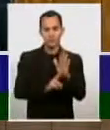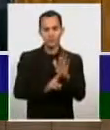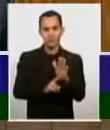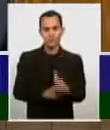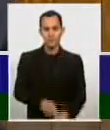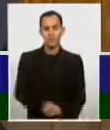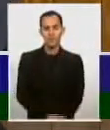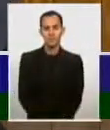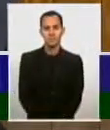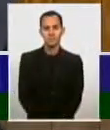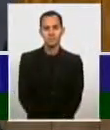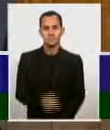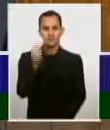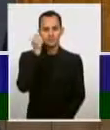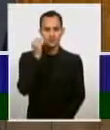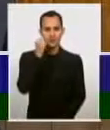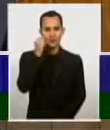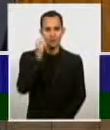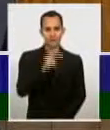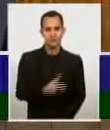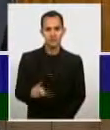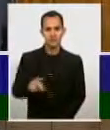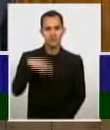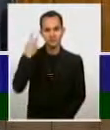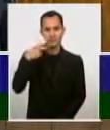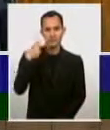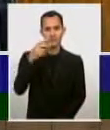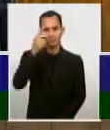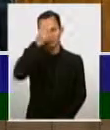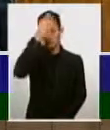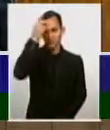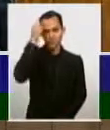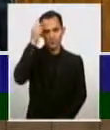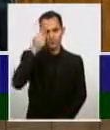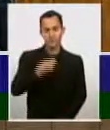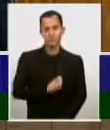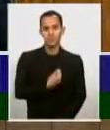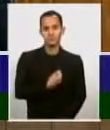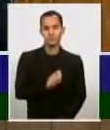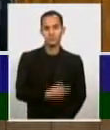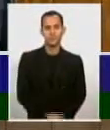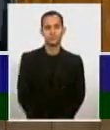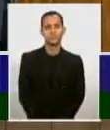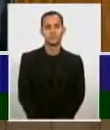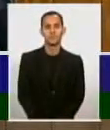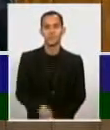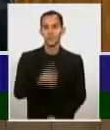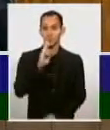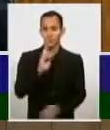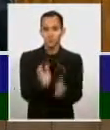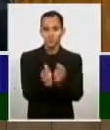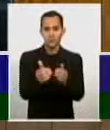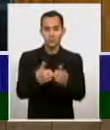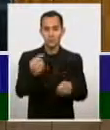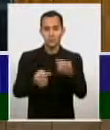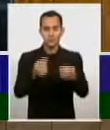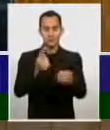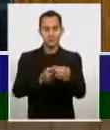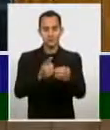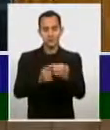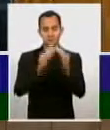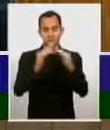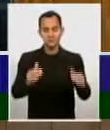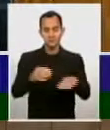relator, Adriano Zá como presidente e o vereador Doca Mastroiano como membro. E o parecer da Comissão de Política Urbana,